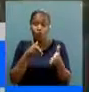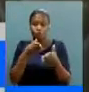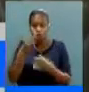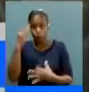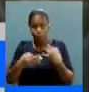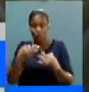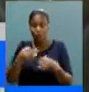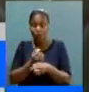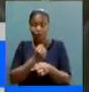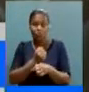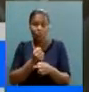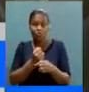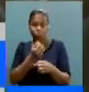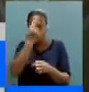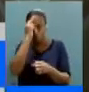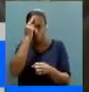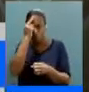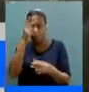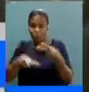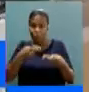desempenho e avaliação justo